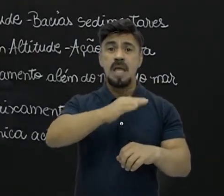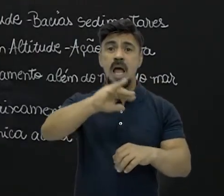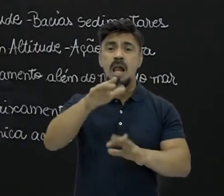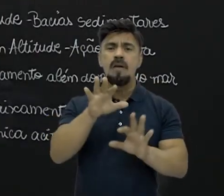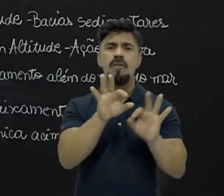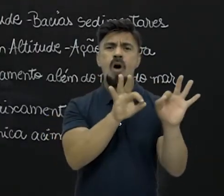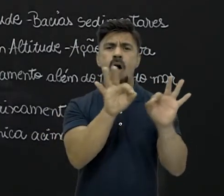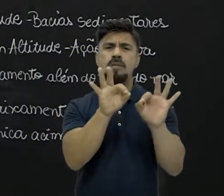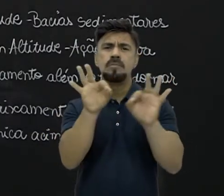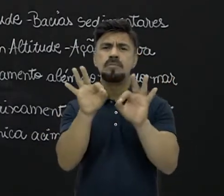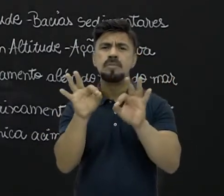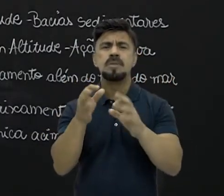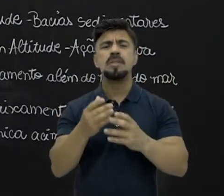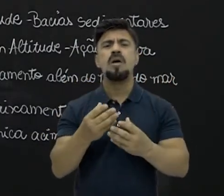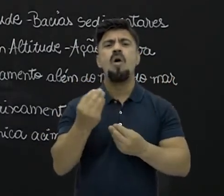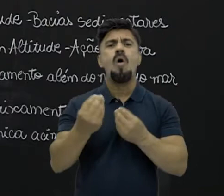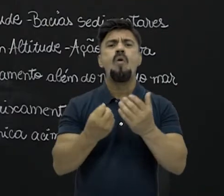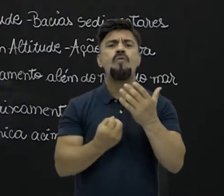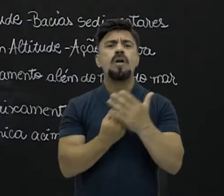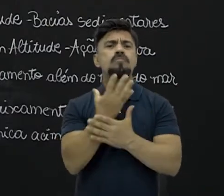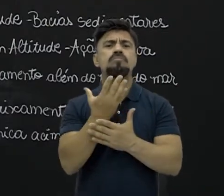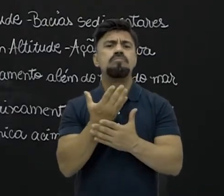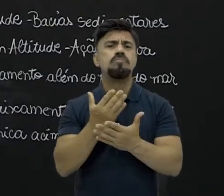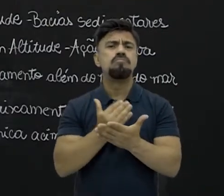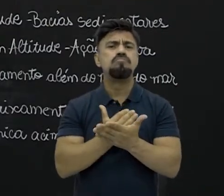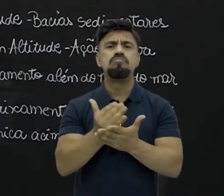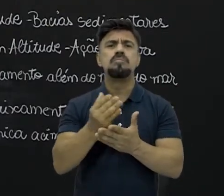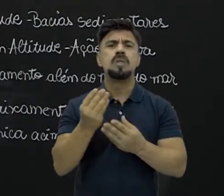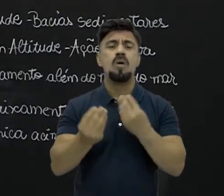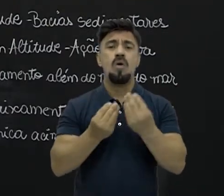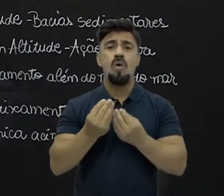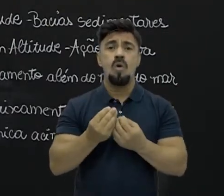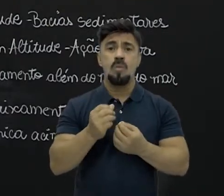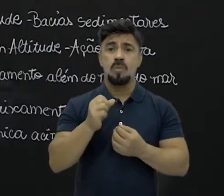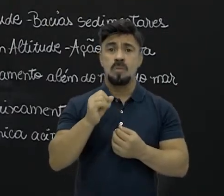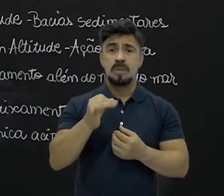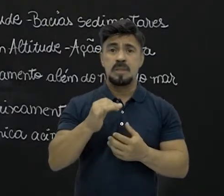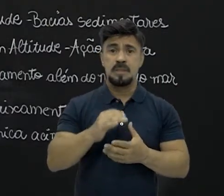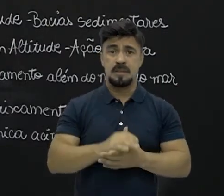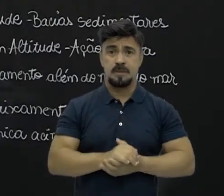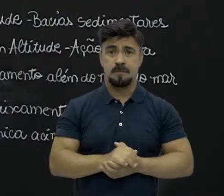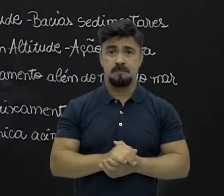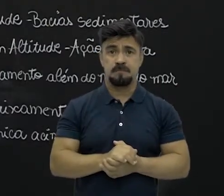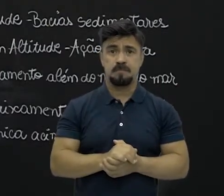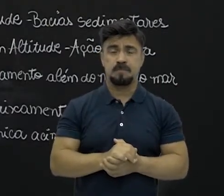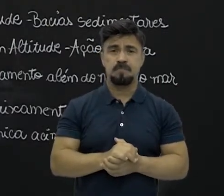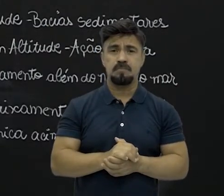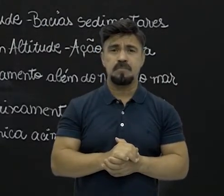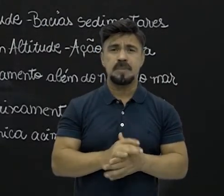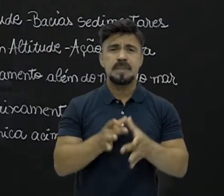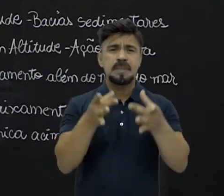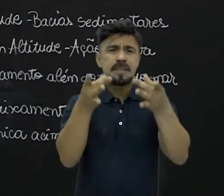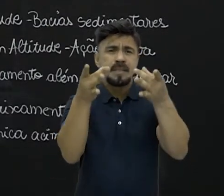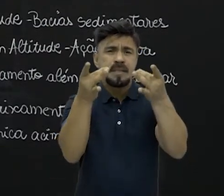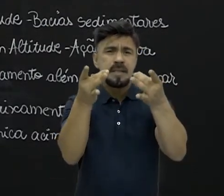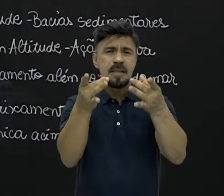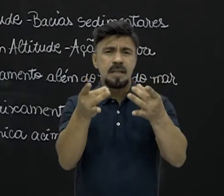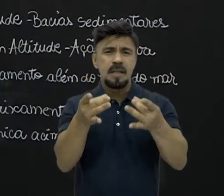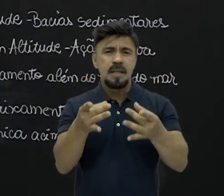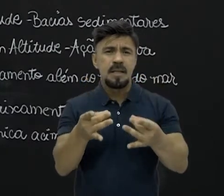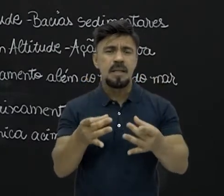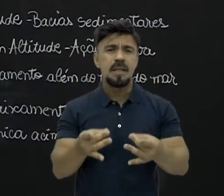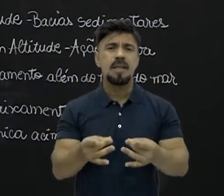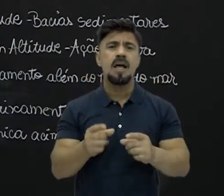organizada, é como ela foi criada mesmo. Se a gente pegar ela e ver nos seus mínimos detalhes, nós vamos chamar isso